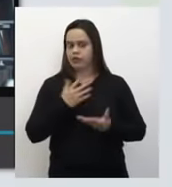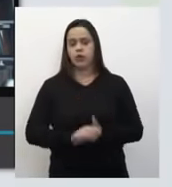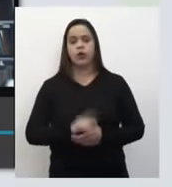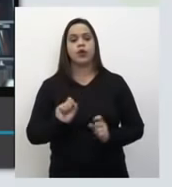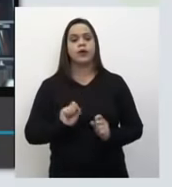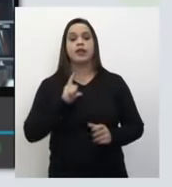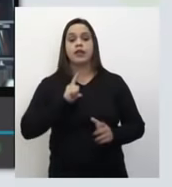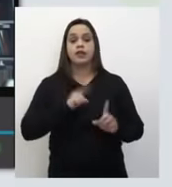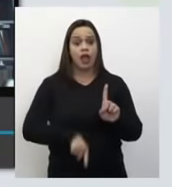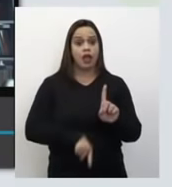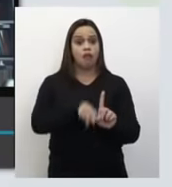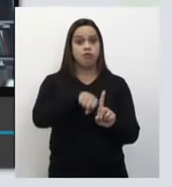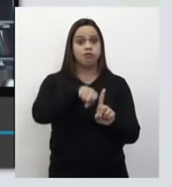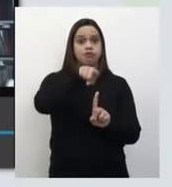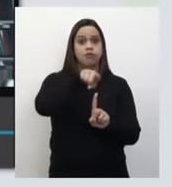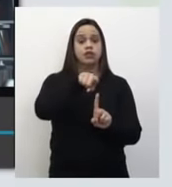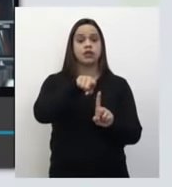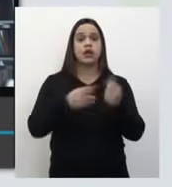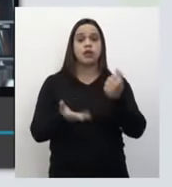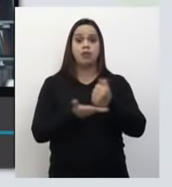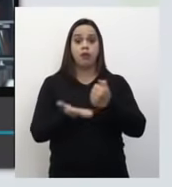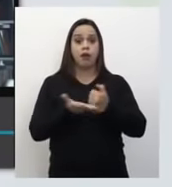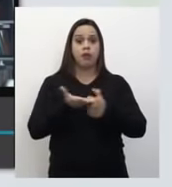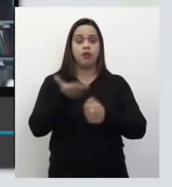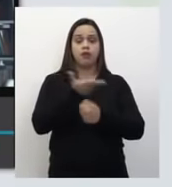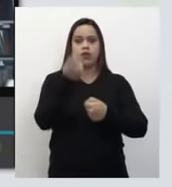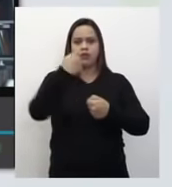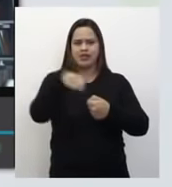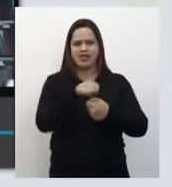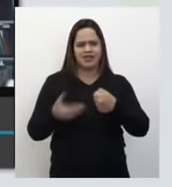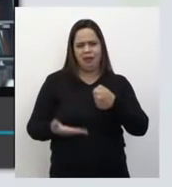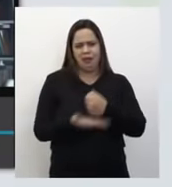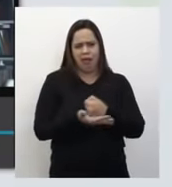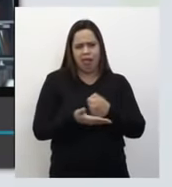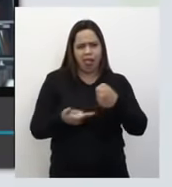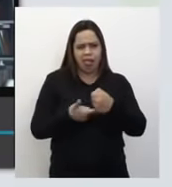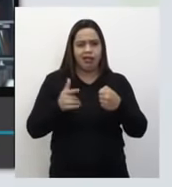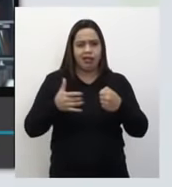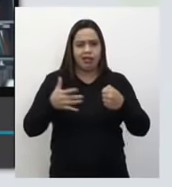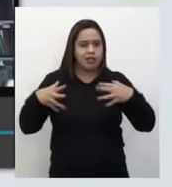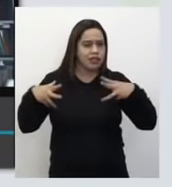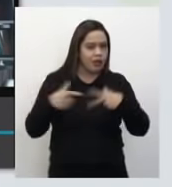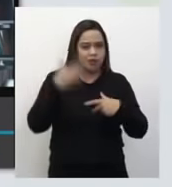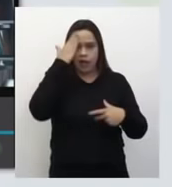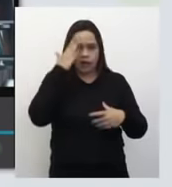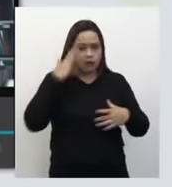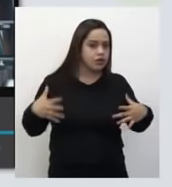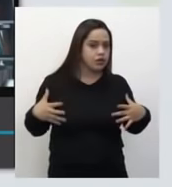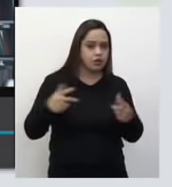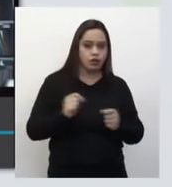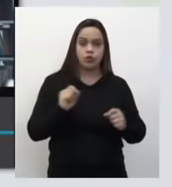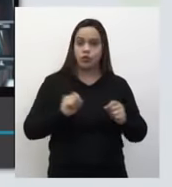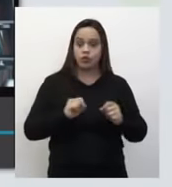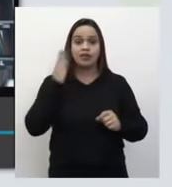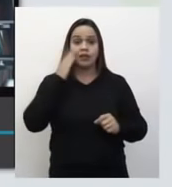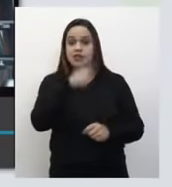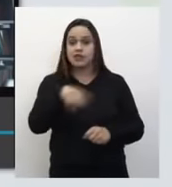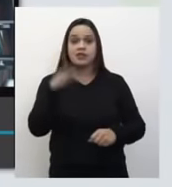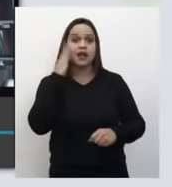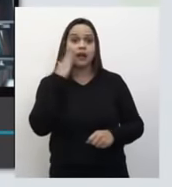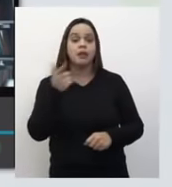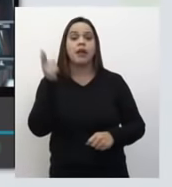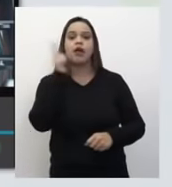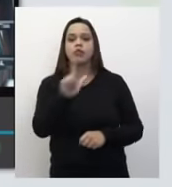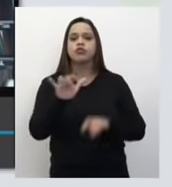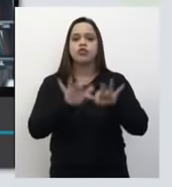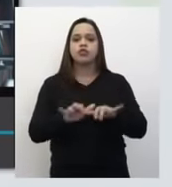em que você sabe programar computador. Você não precisa descer naquele nível mais básico, aquele cara que sabe tudo do computador. Que nível que você tem que saber para poder atuar